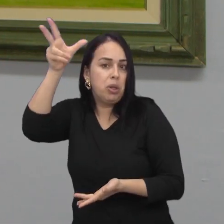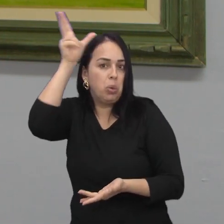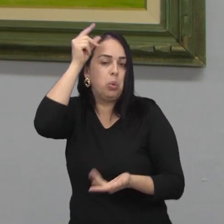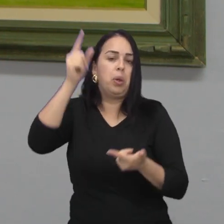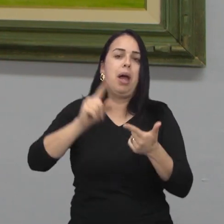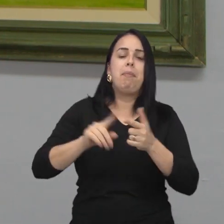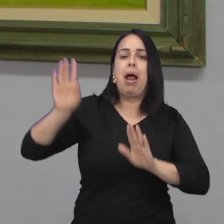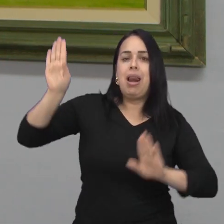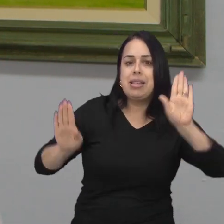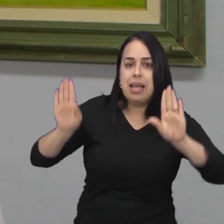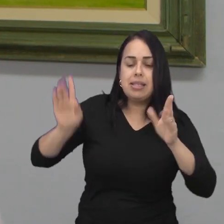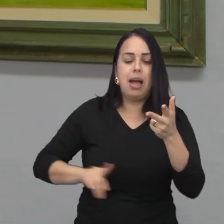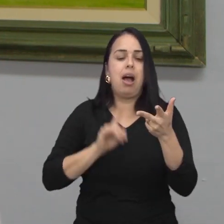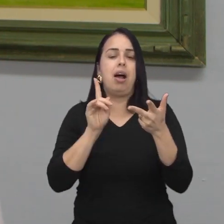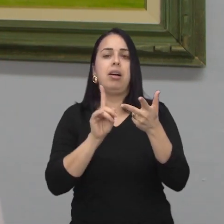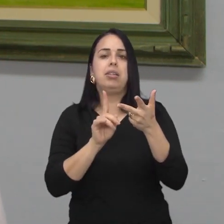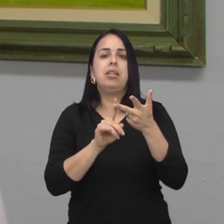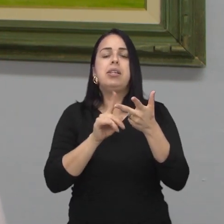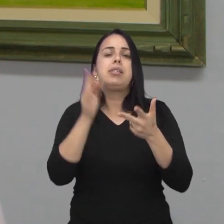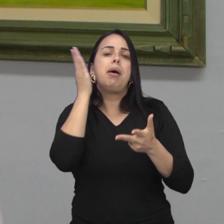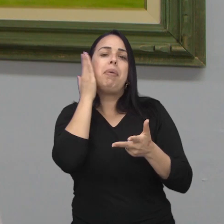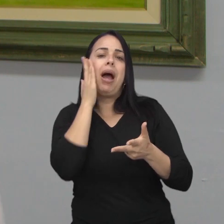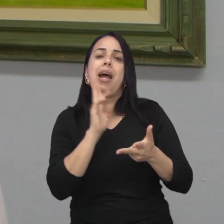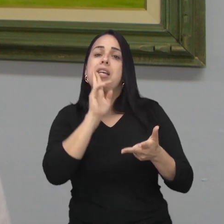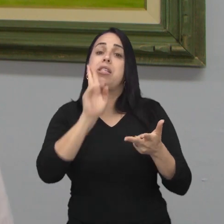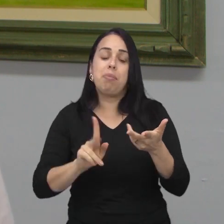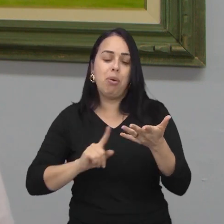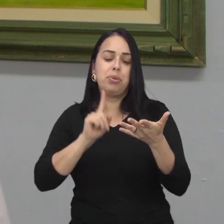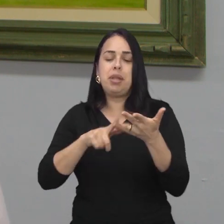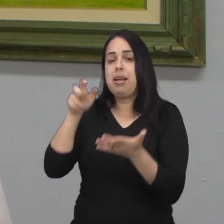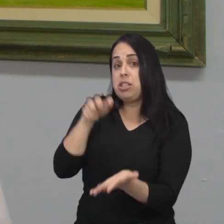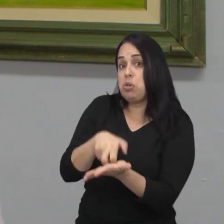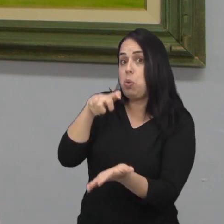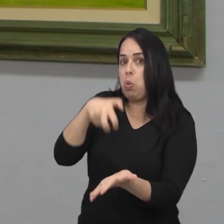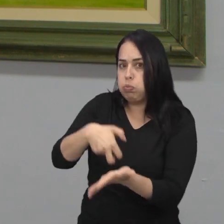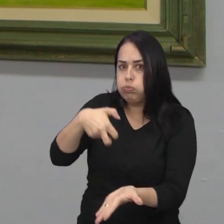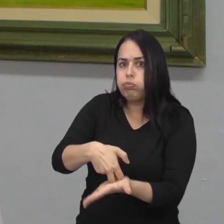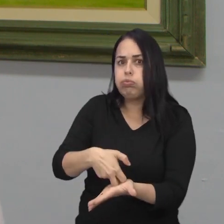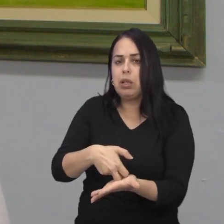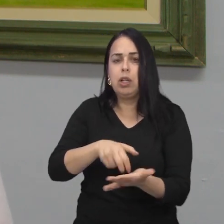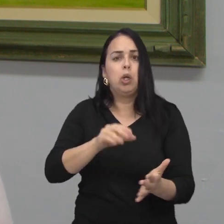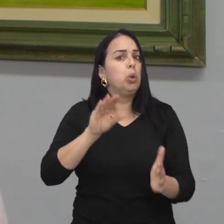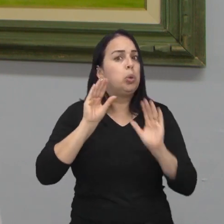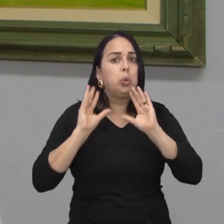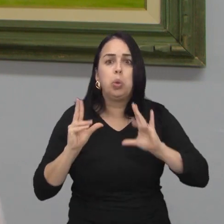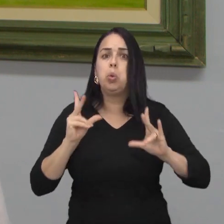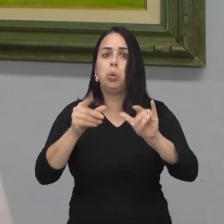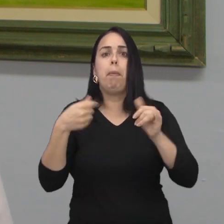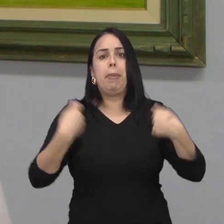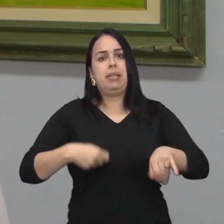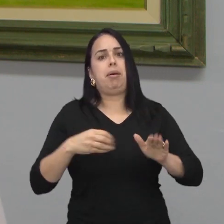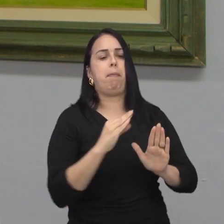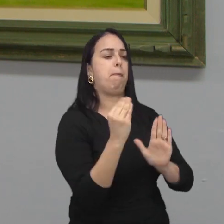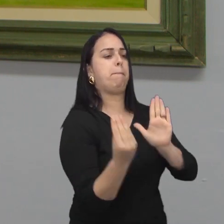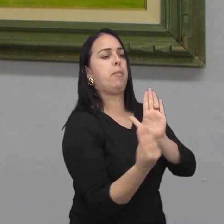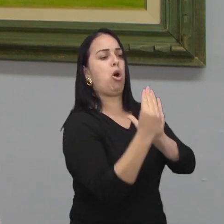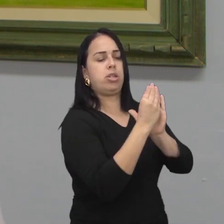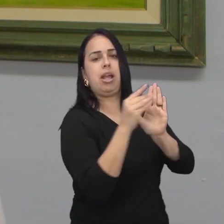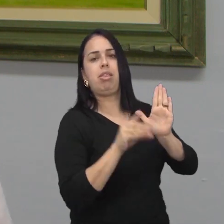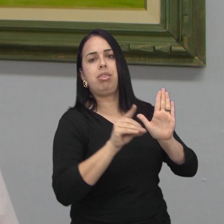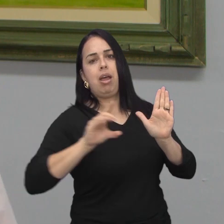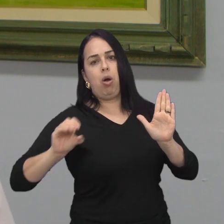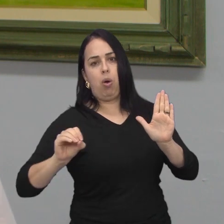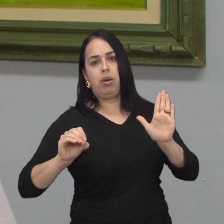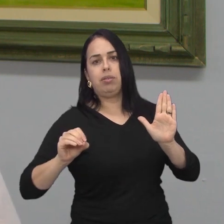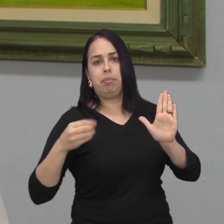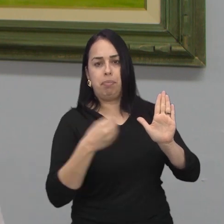um edital de uma licitação, se eu quero saber notificação que foi dada, penalizações, tudo passa por lá. Então, o diário